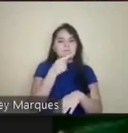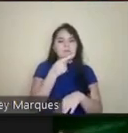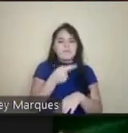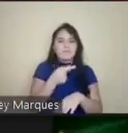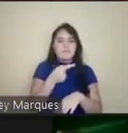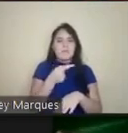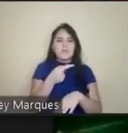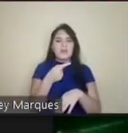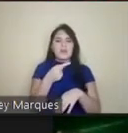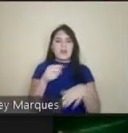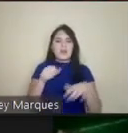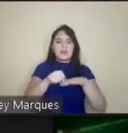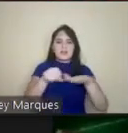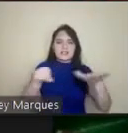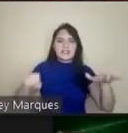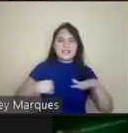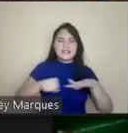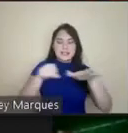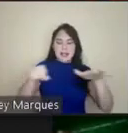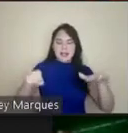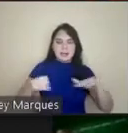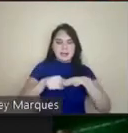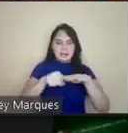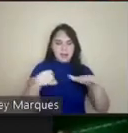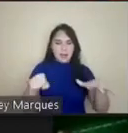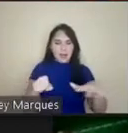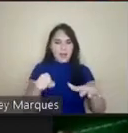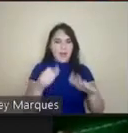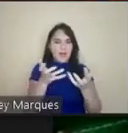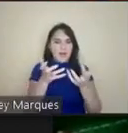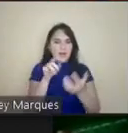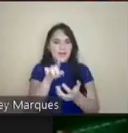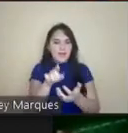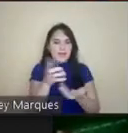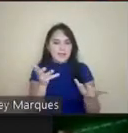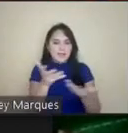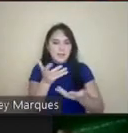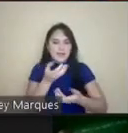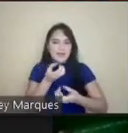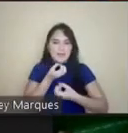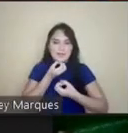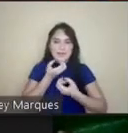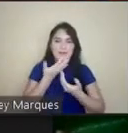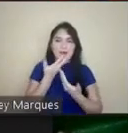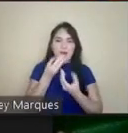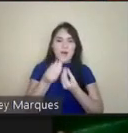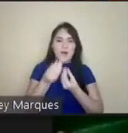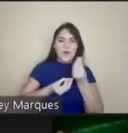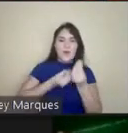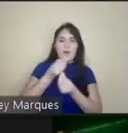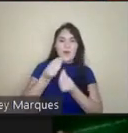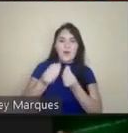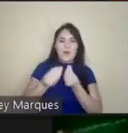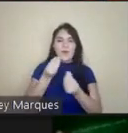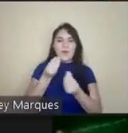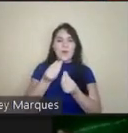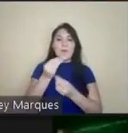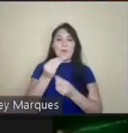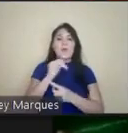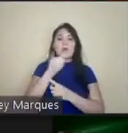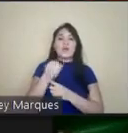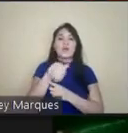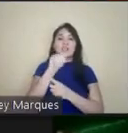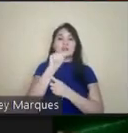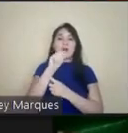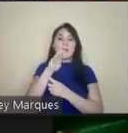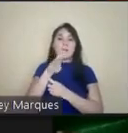sertão, é como se fosse aquela gaita, né? Mas eu queria que você falasse um pouco de como foi isso do Jabuti para as pessoas